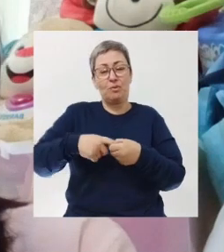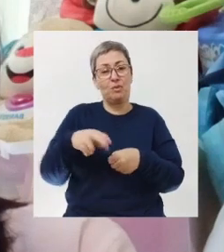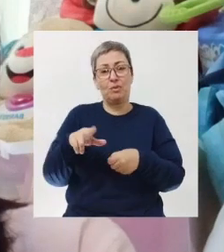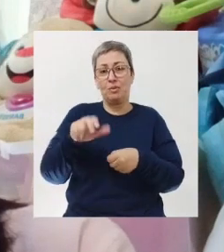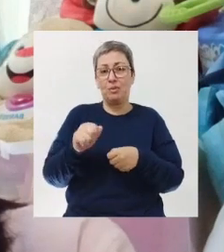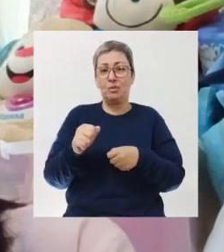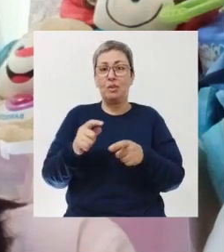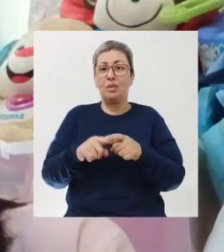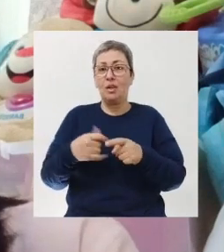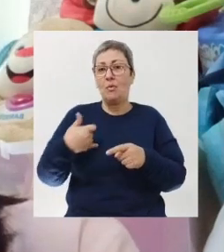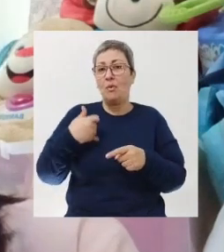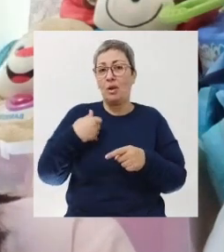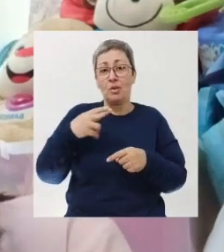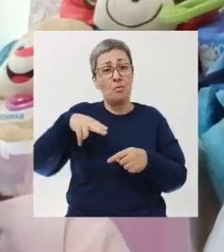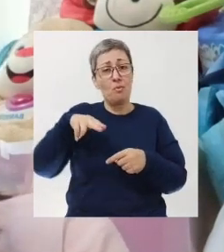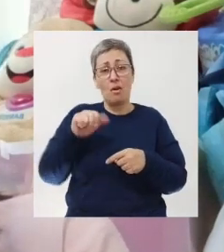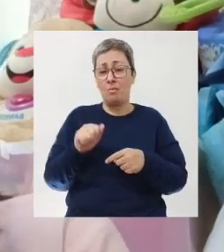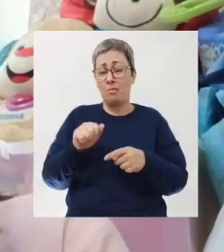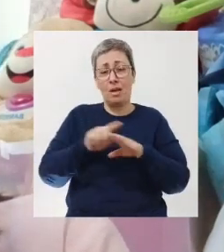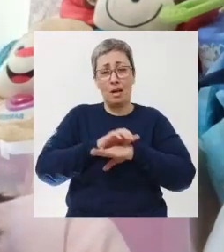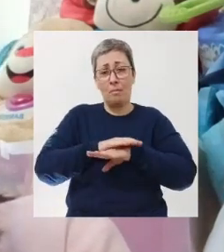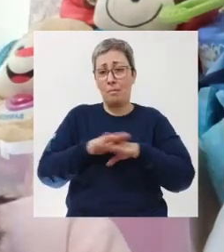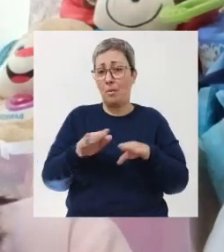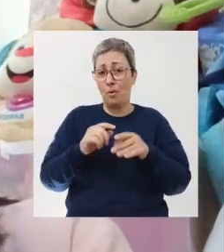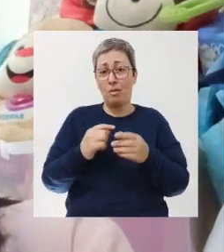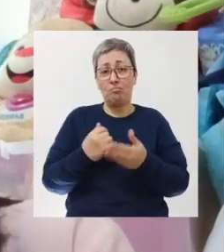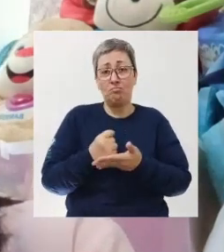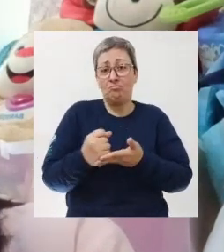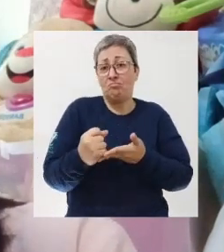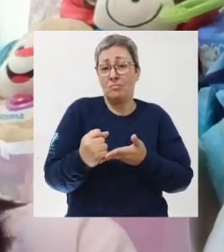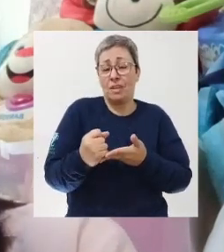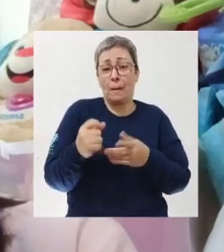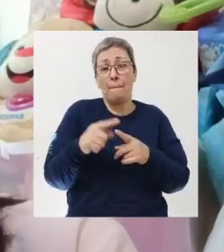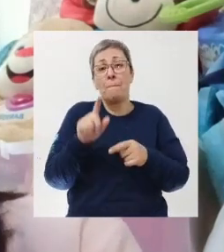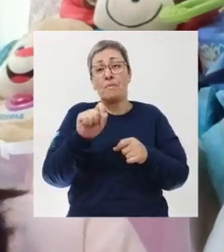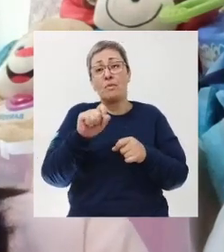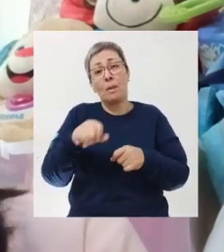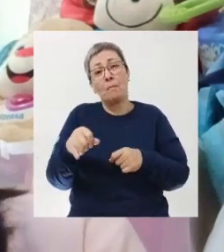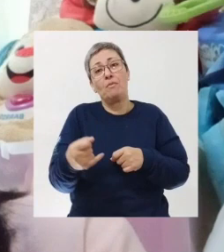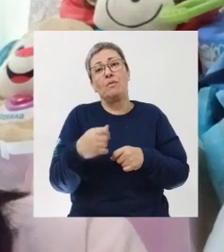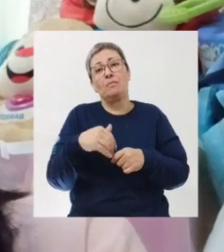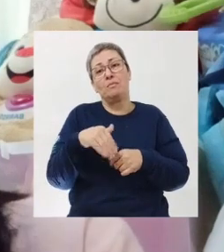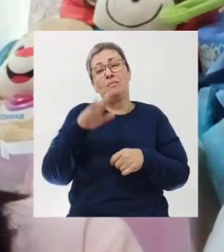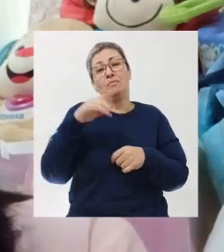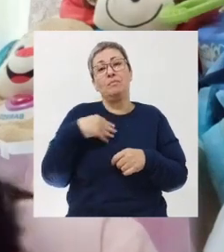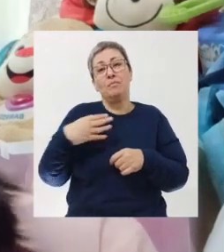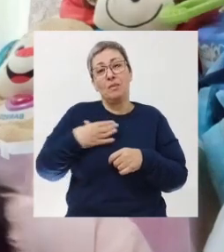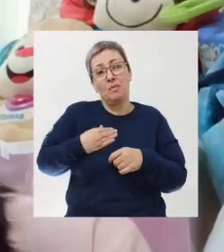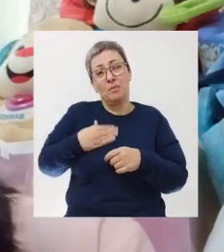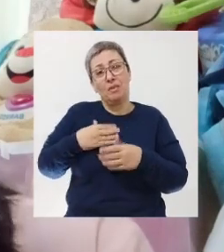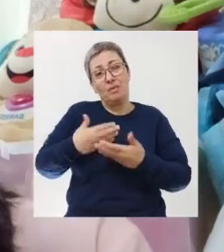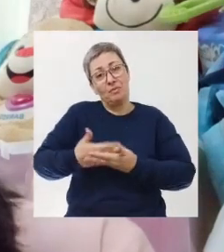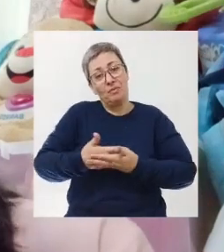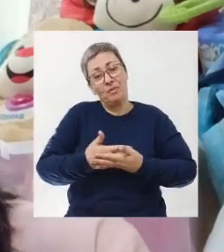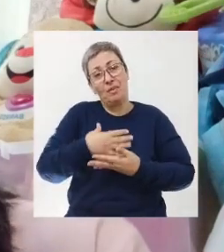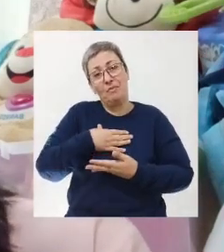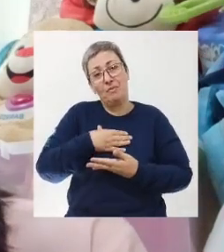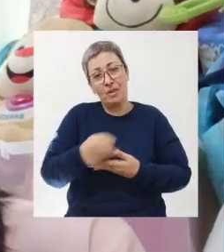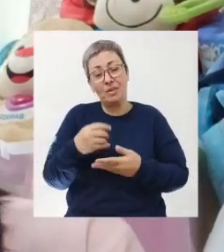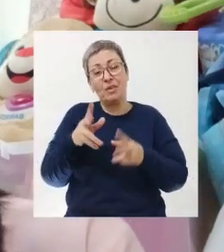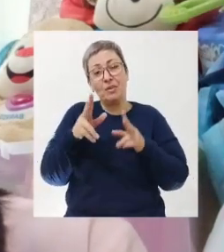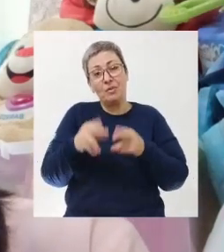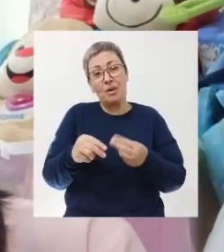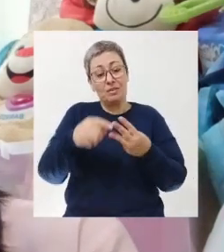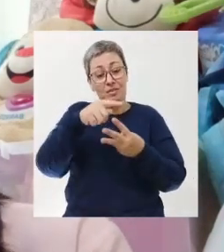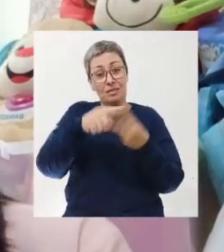voltar. Ele não vai voltar até 1 ano nunca mais, né? Aquele momento vai passar e você tem que aproveitar ao máximo e amamentar o seu